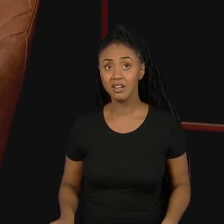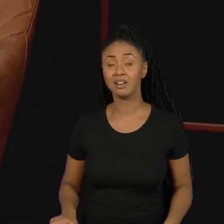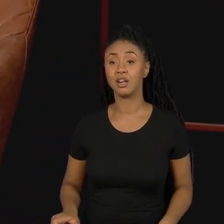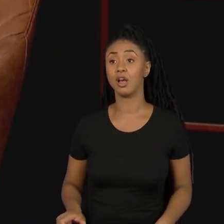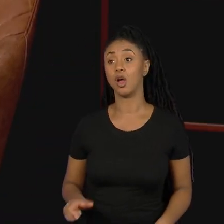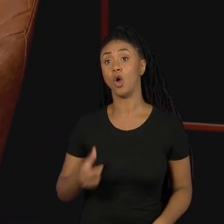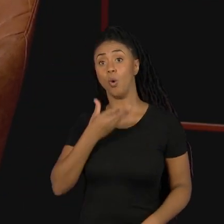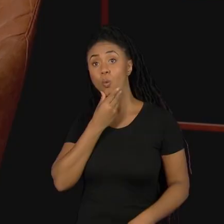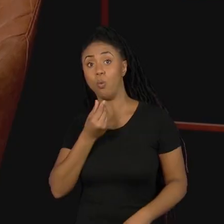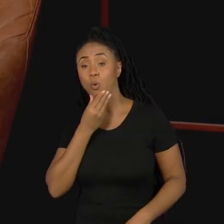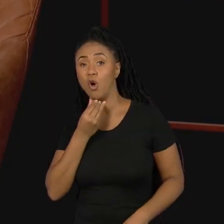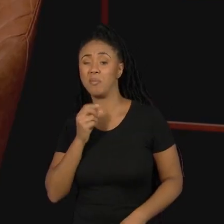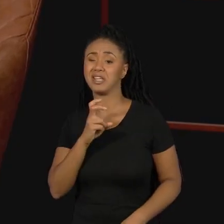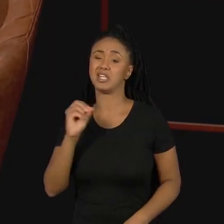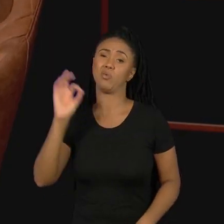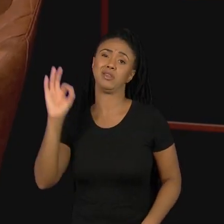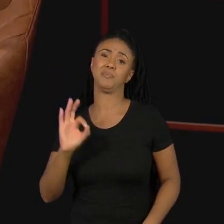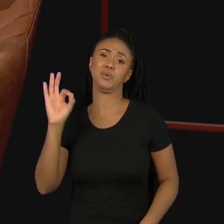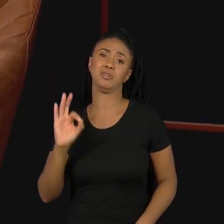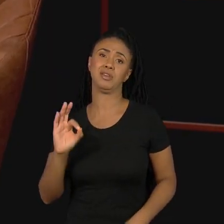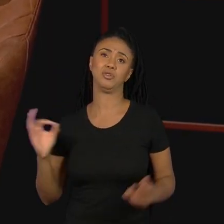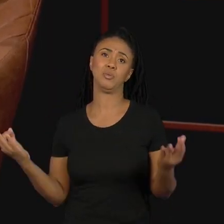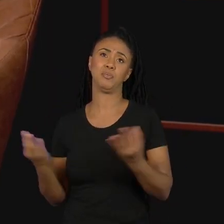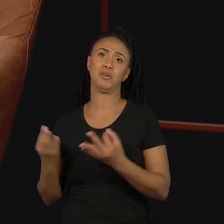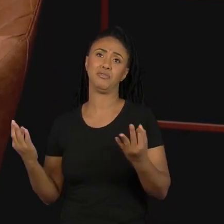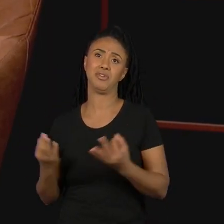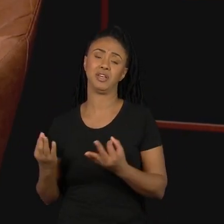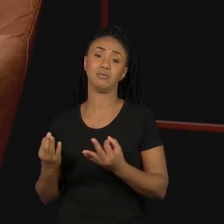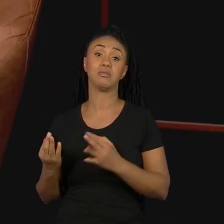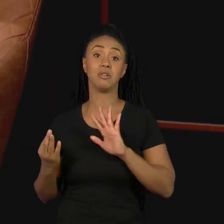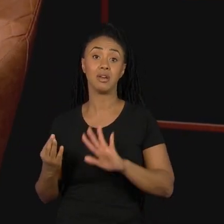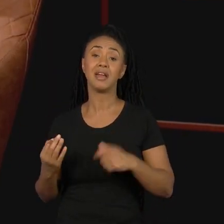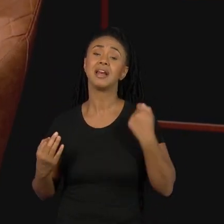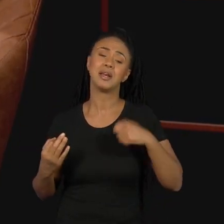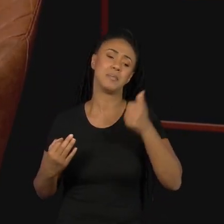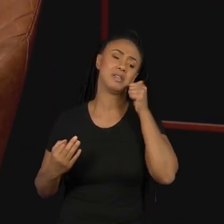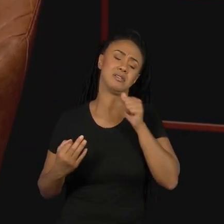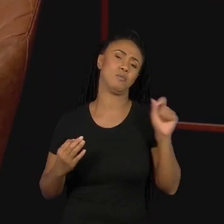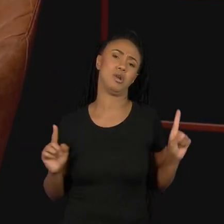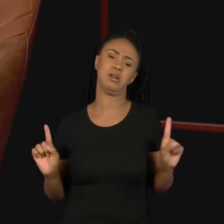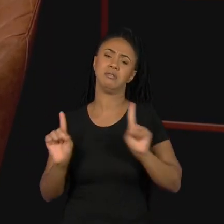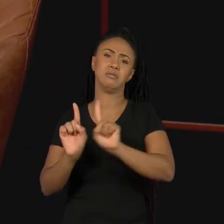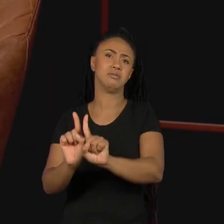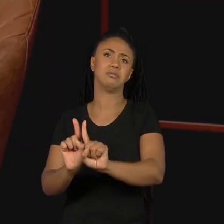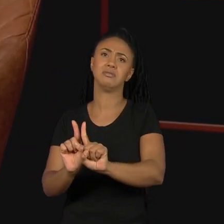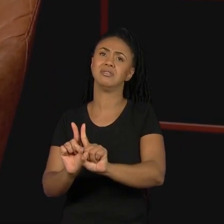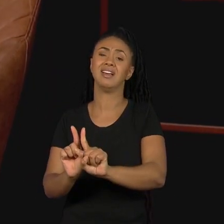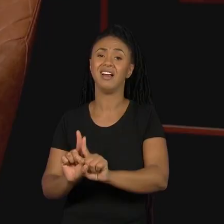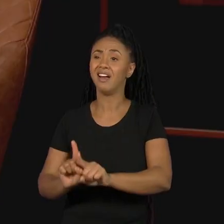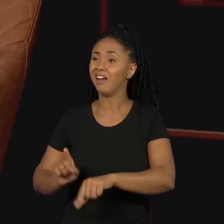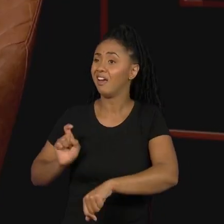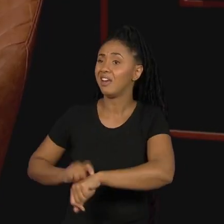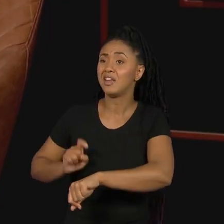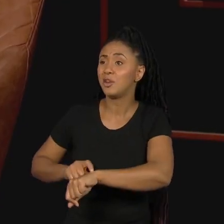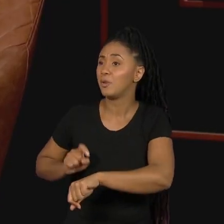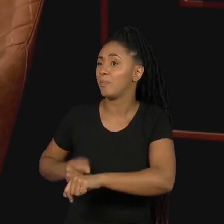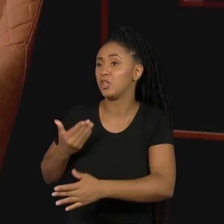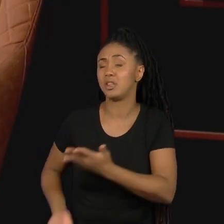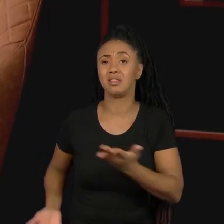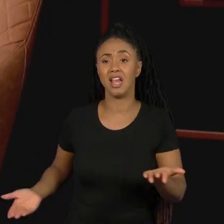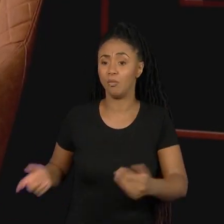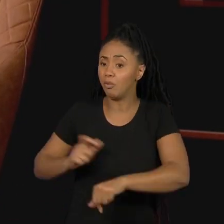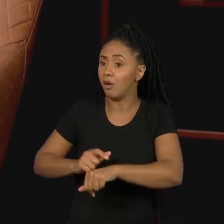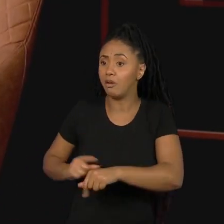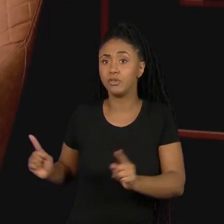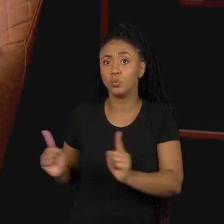metade. Yin Yang, tem que ter essa companheira. Maravilhosa. E você não percebe, você está perdendo tempo, a vida é curta.